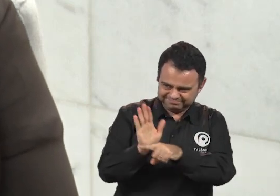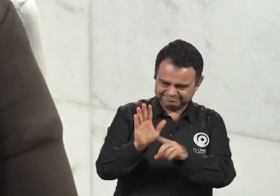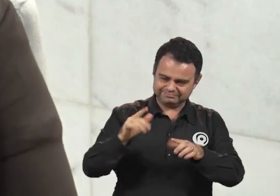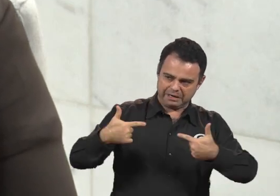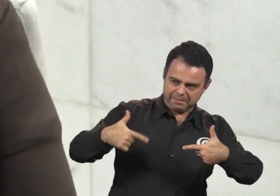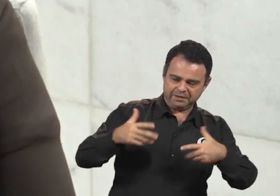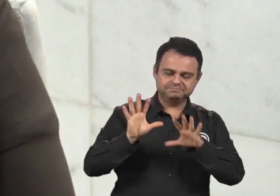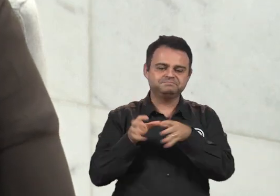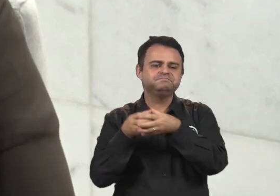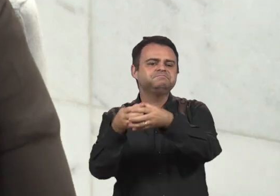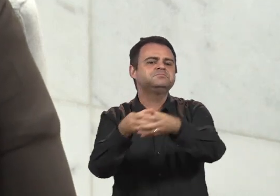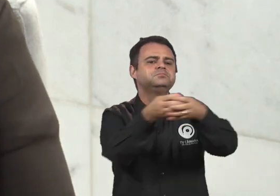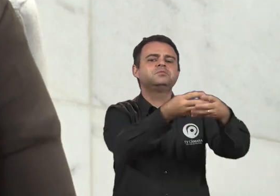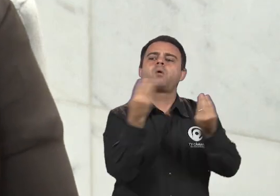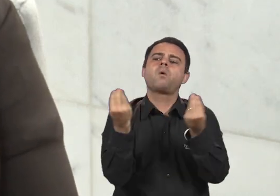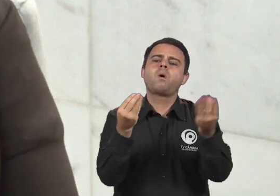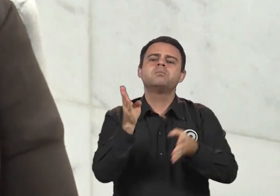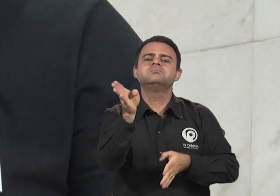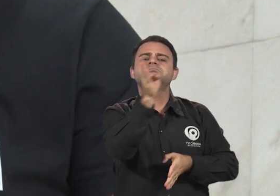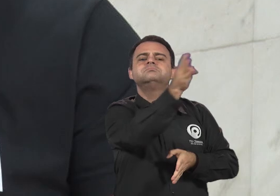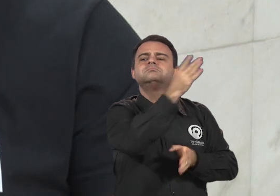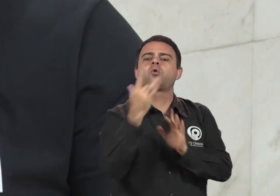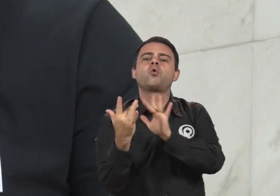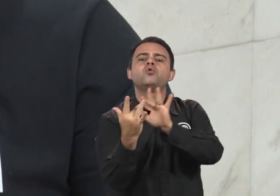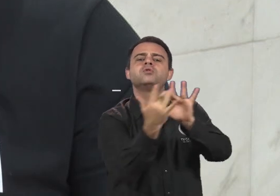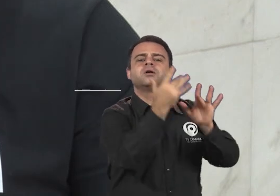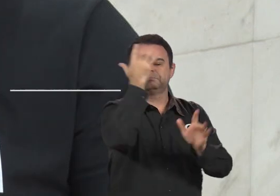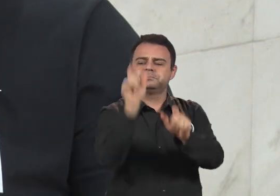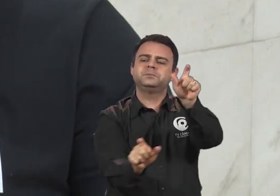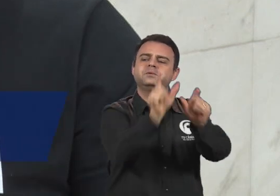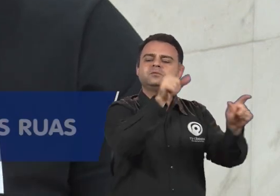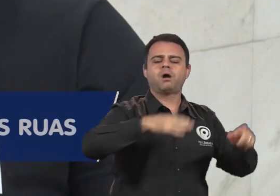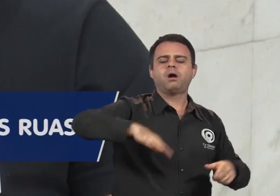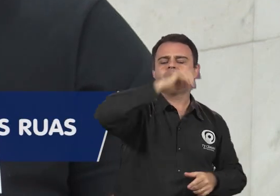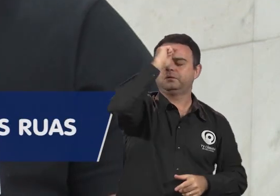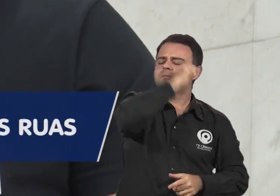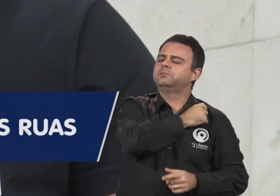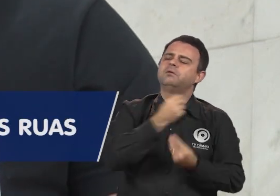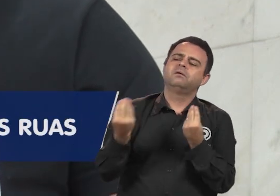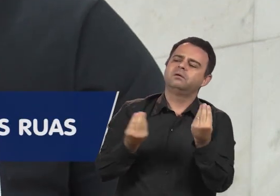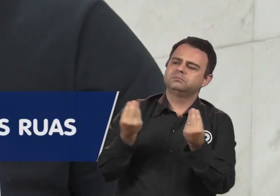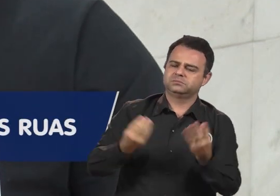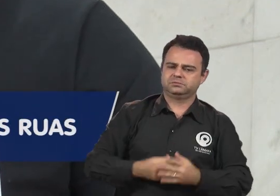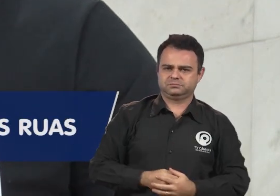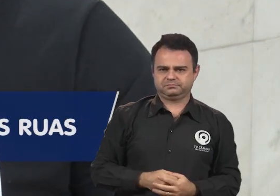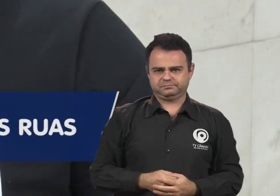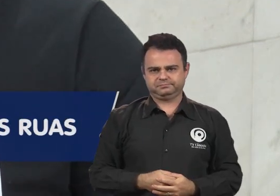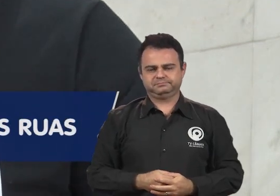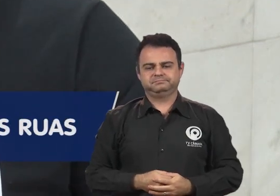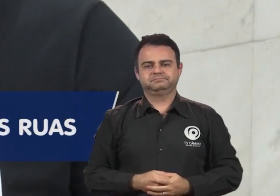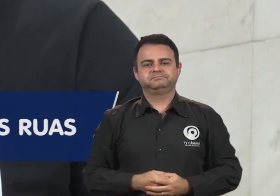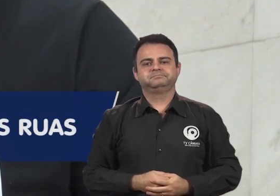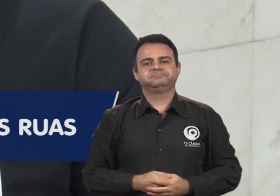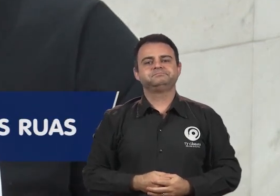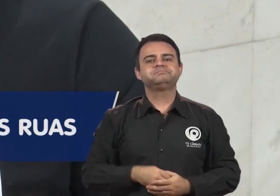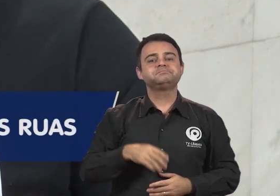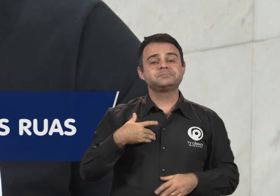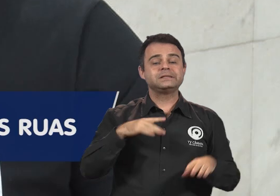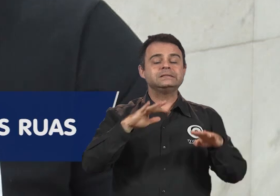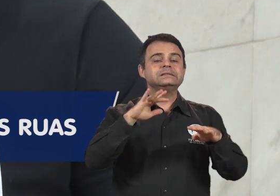contato com os munícipes nos bairros de Rio Preto? Mariana, eu usei uma frase até recente no meu